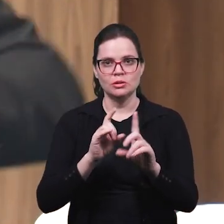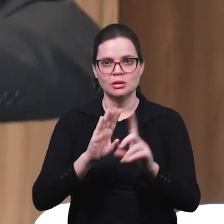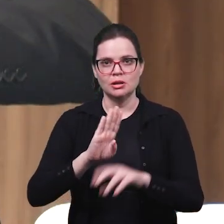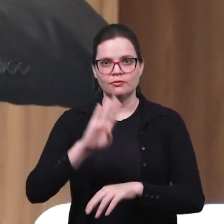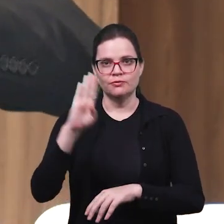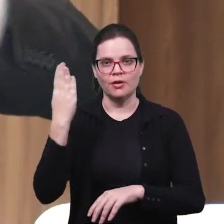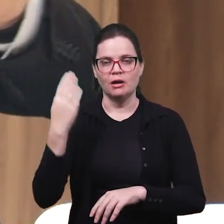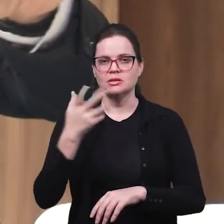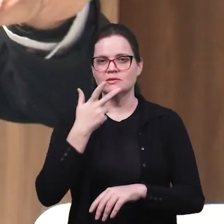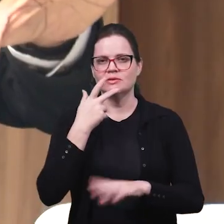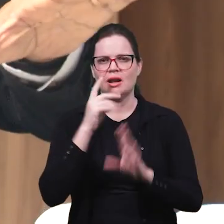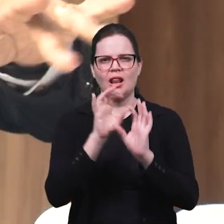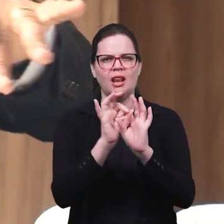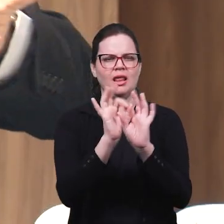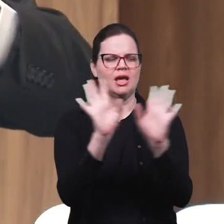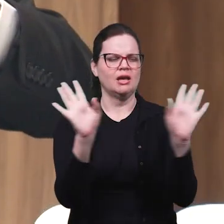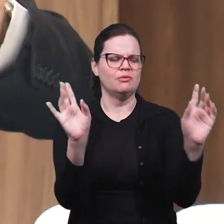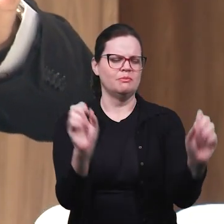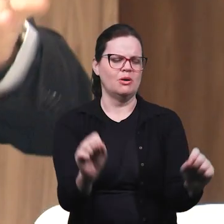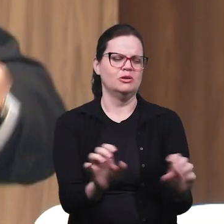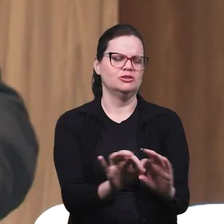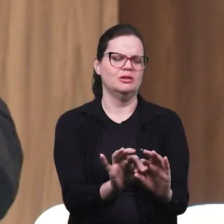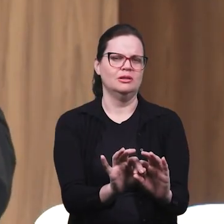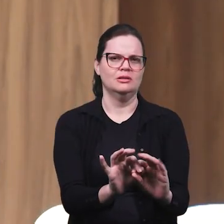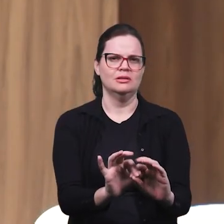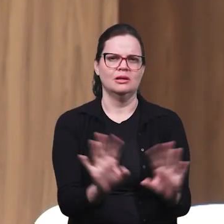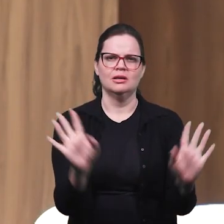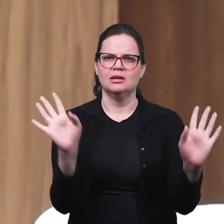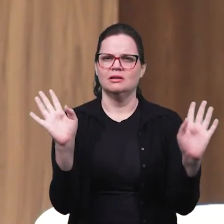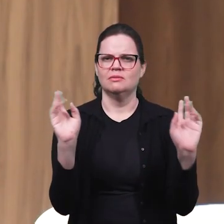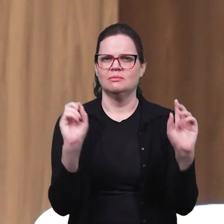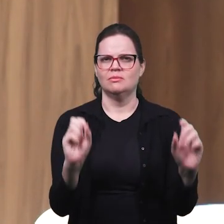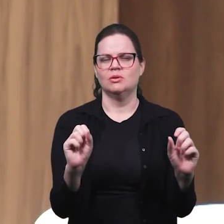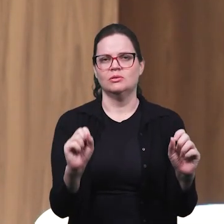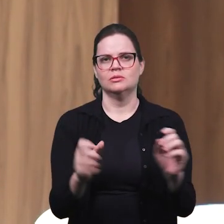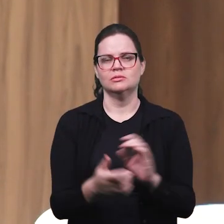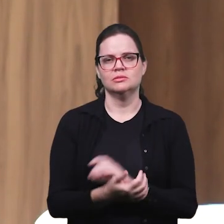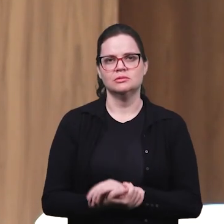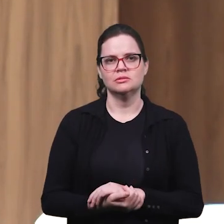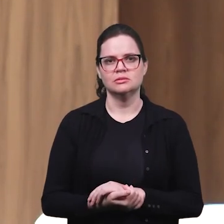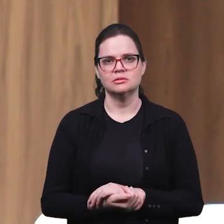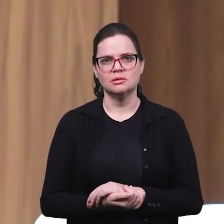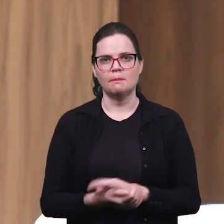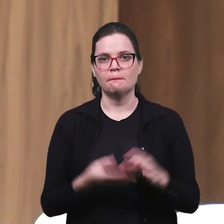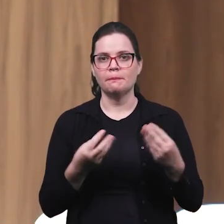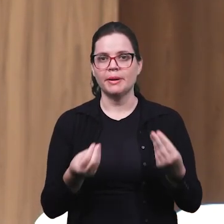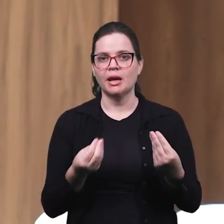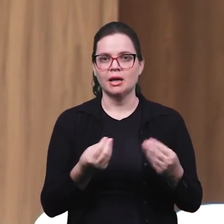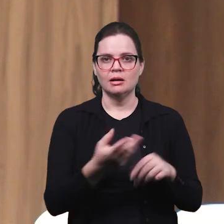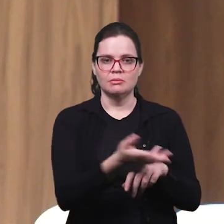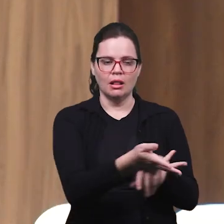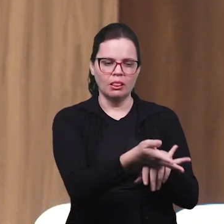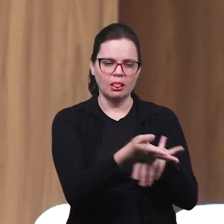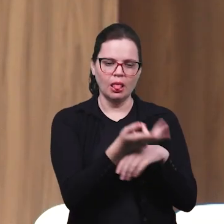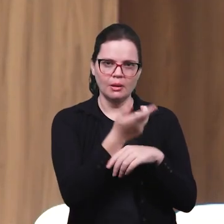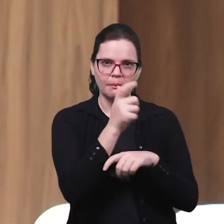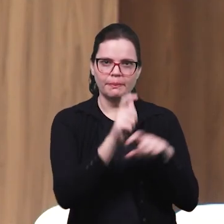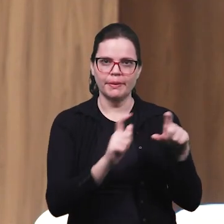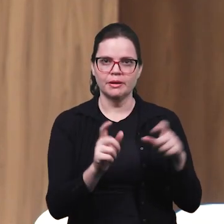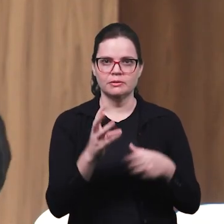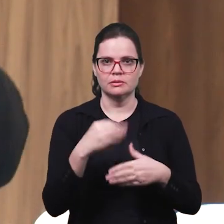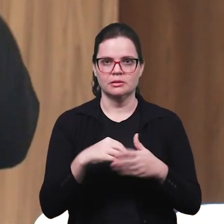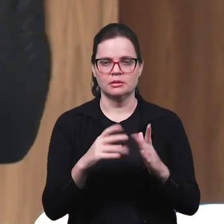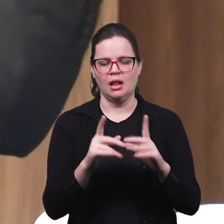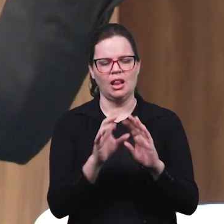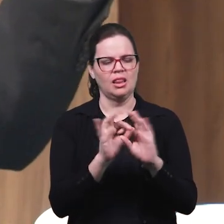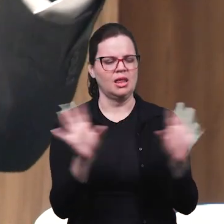doutrina do liberalismo, liberar tudo, ensinava que o liberalismo para atrair gente para a igreja.